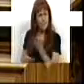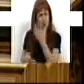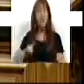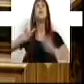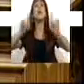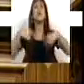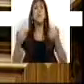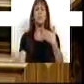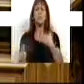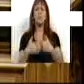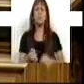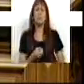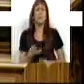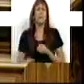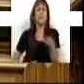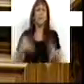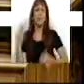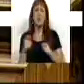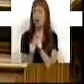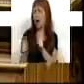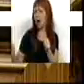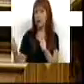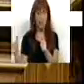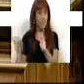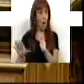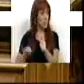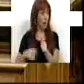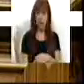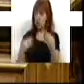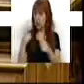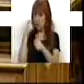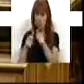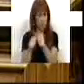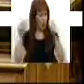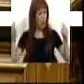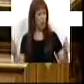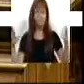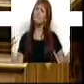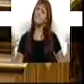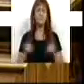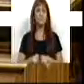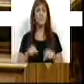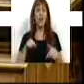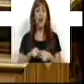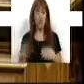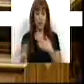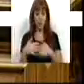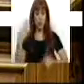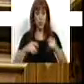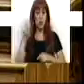E depois encerrou dezenas de tribunais, afastando ainda mais a justiça dos cidadãos. Encerrou